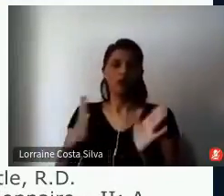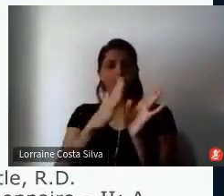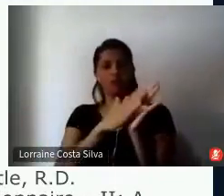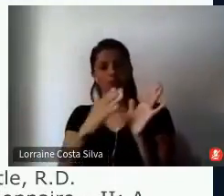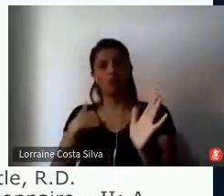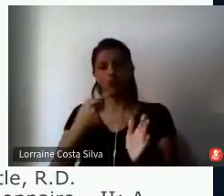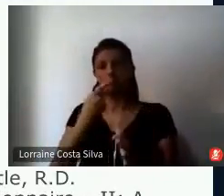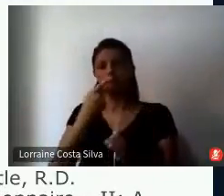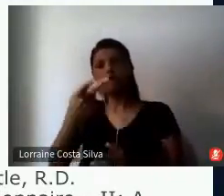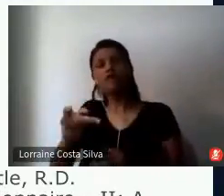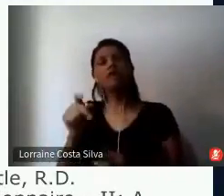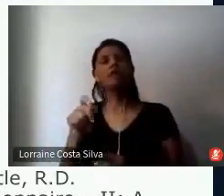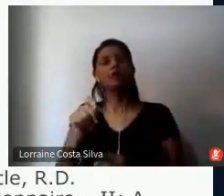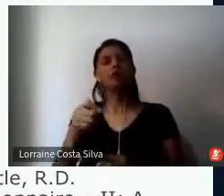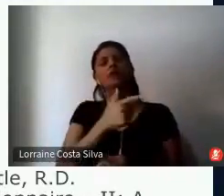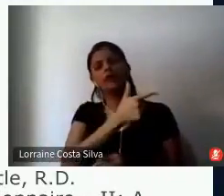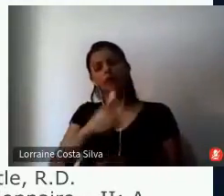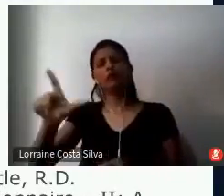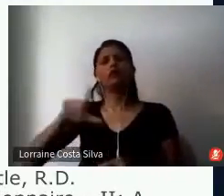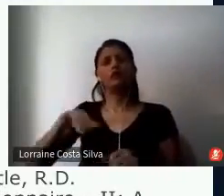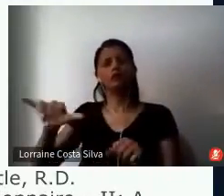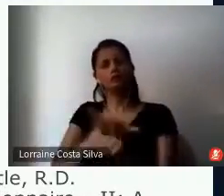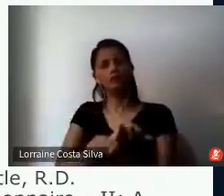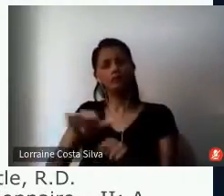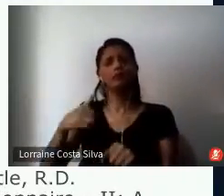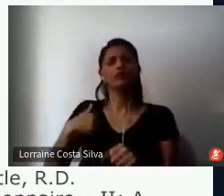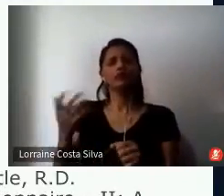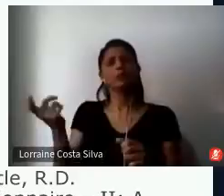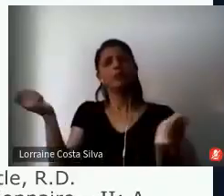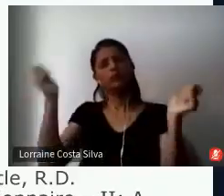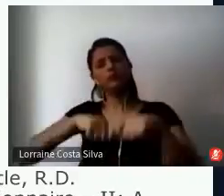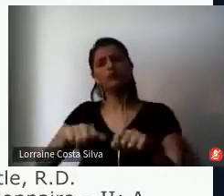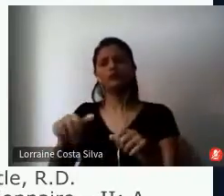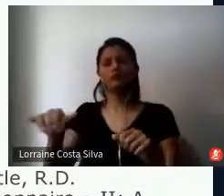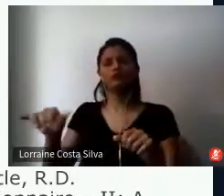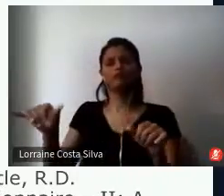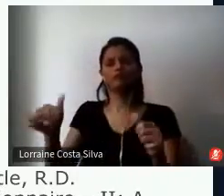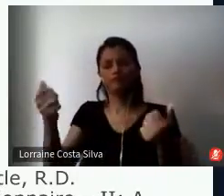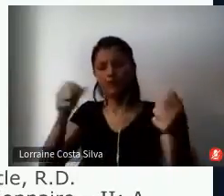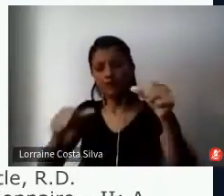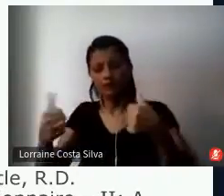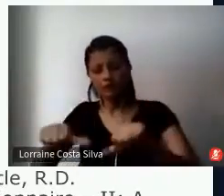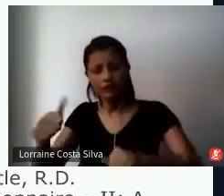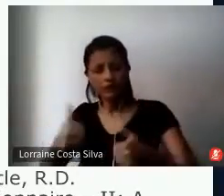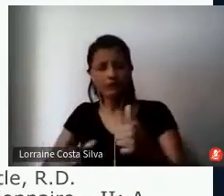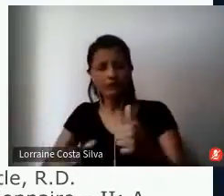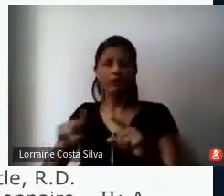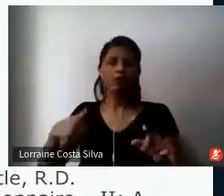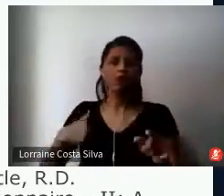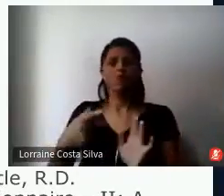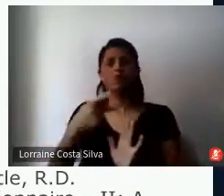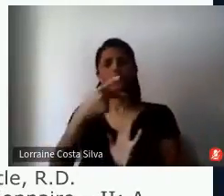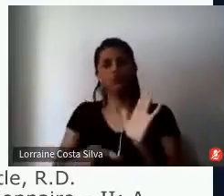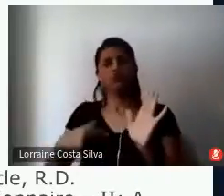aqui, de outras ferramentas de avaliação, e com isso o projeto ganhou mais robustez.